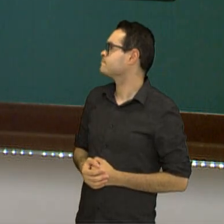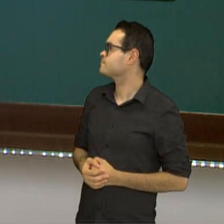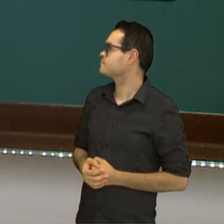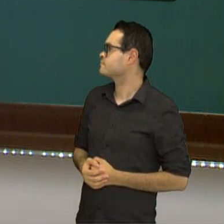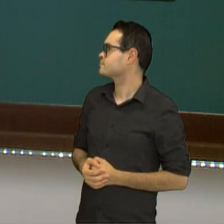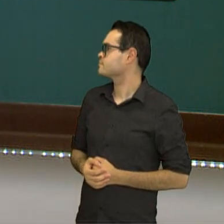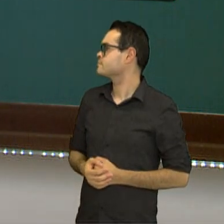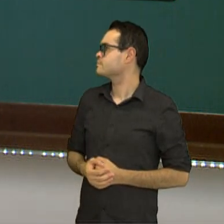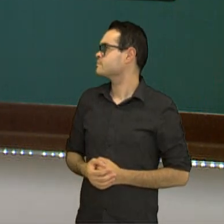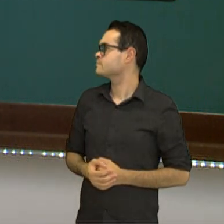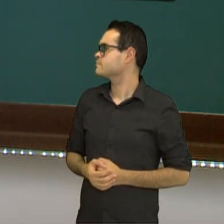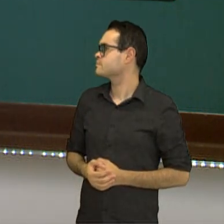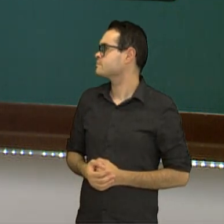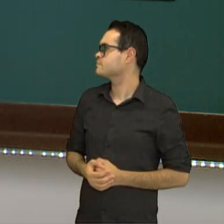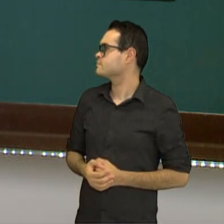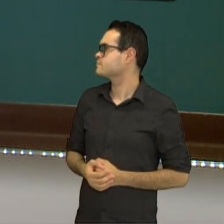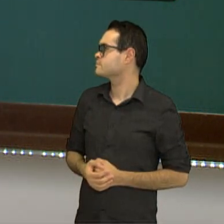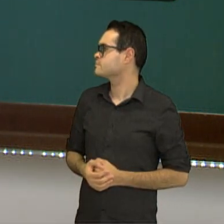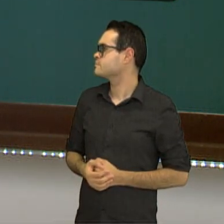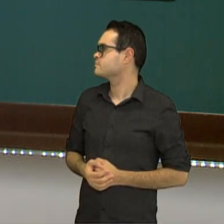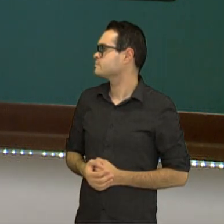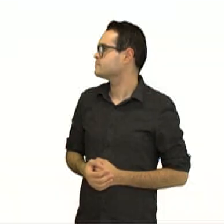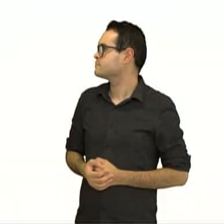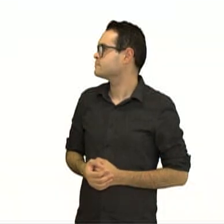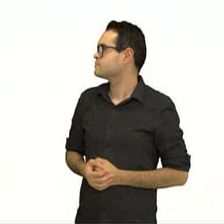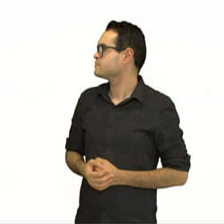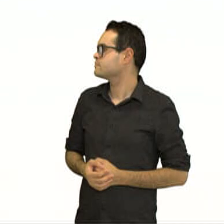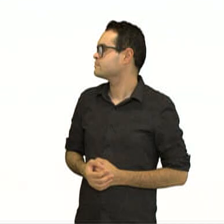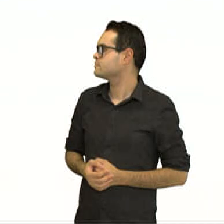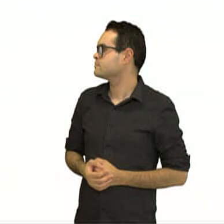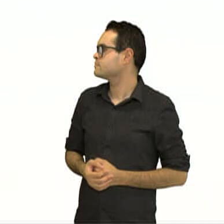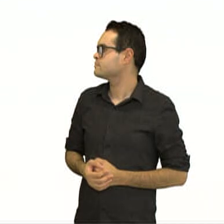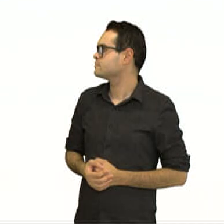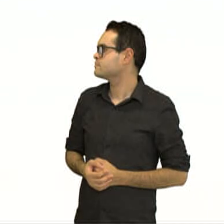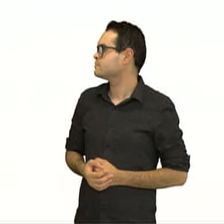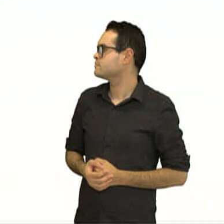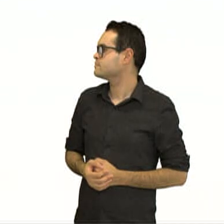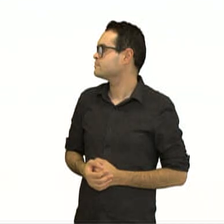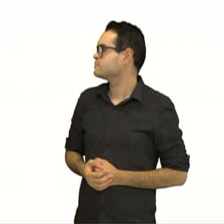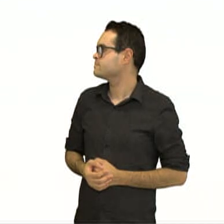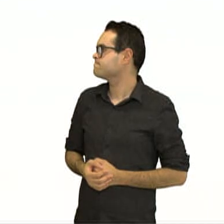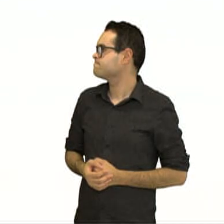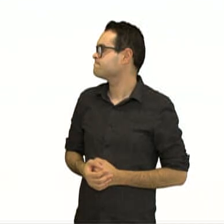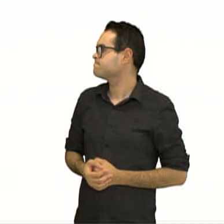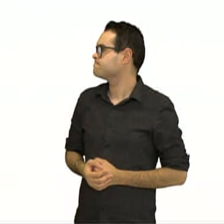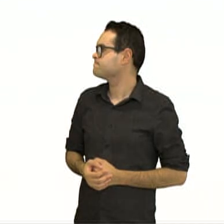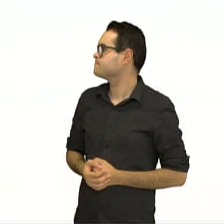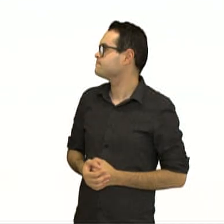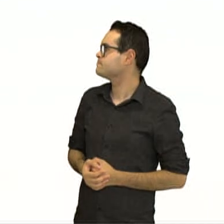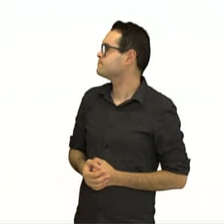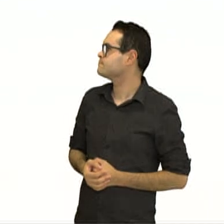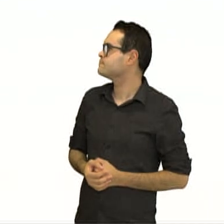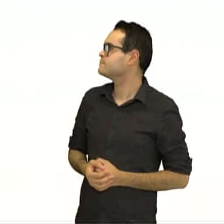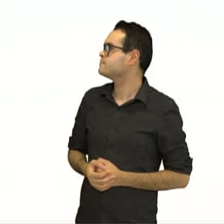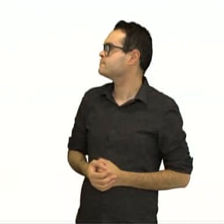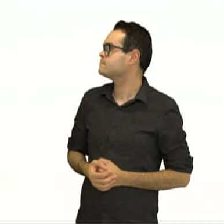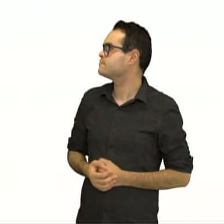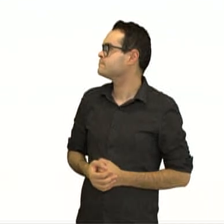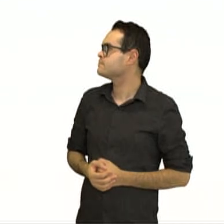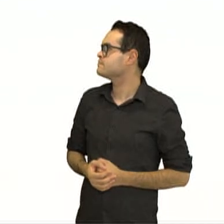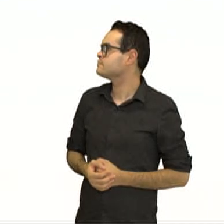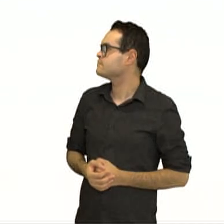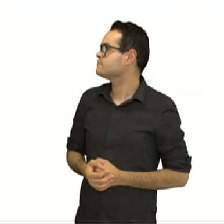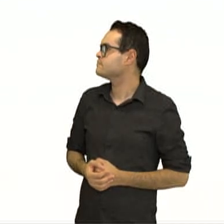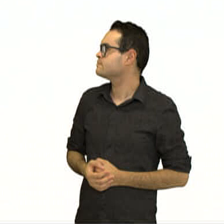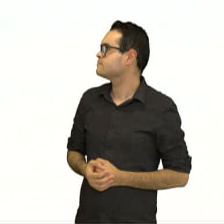be a certain way, and it can be an unconscious need because Africa for so long has been the place you go to help, that you know, it's a